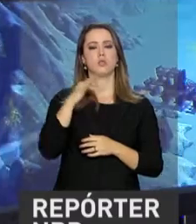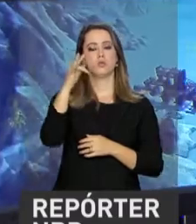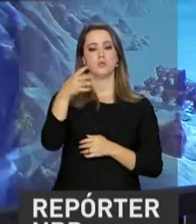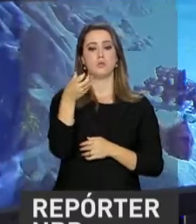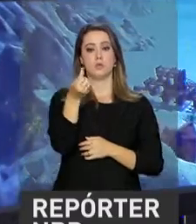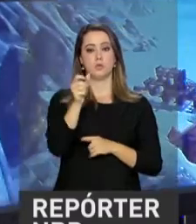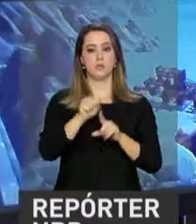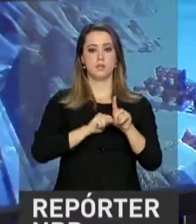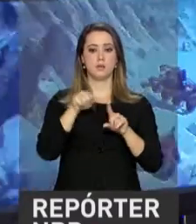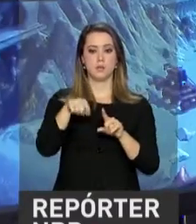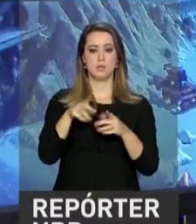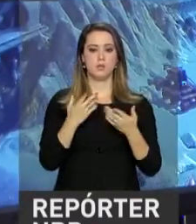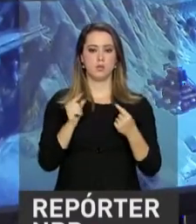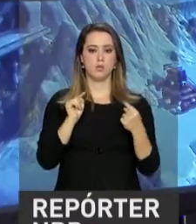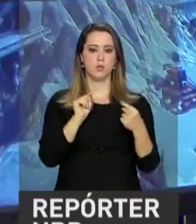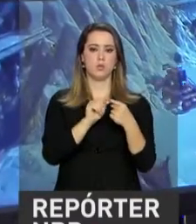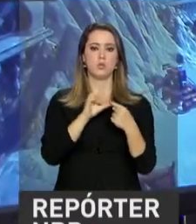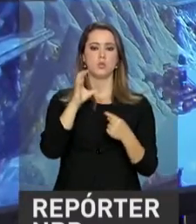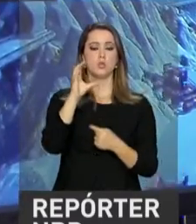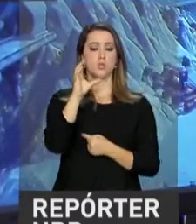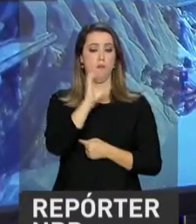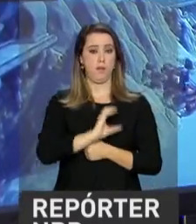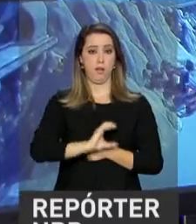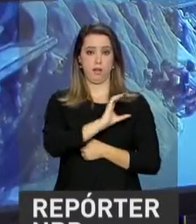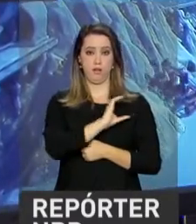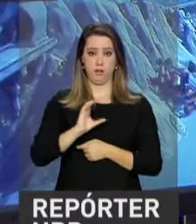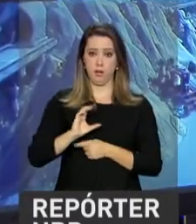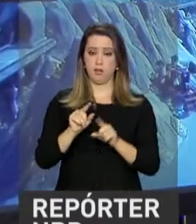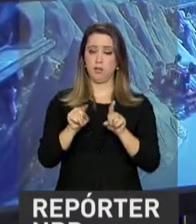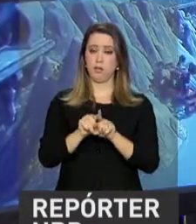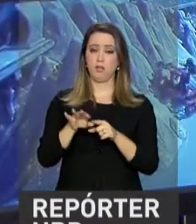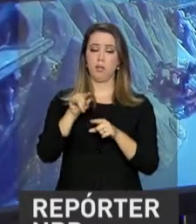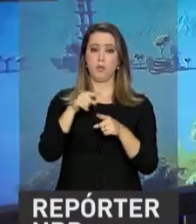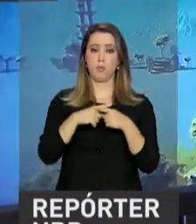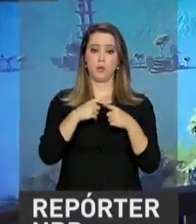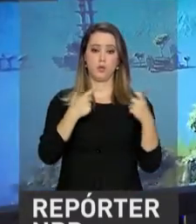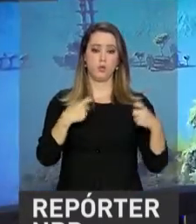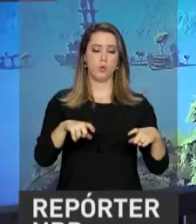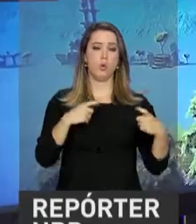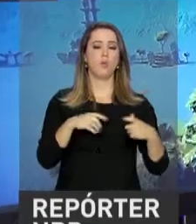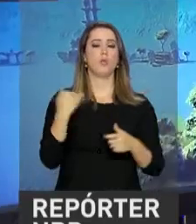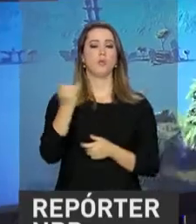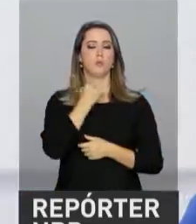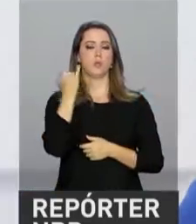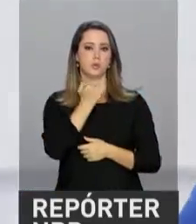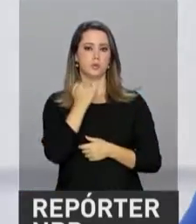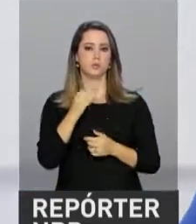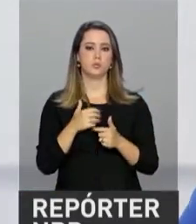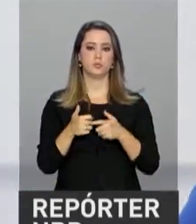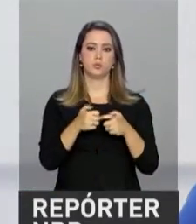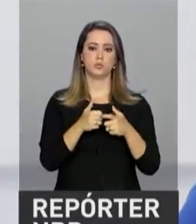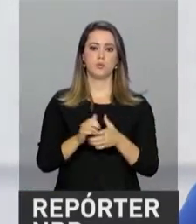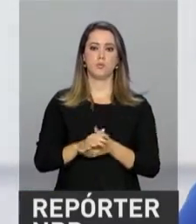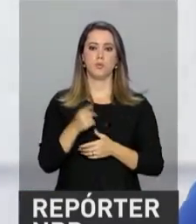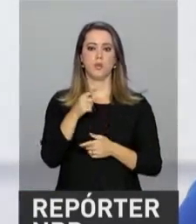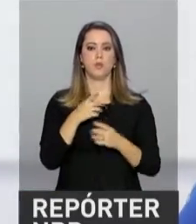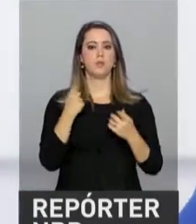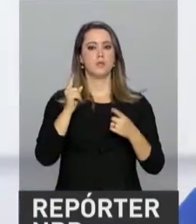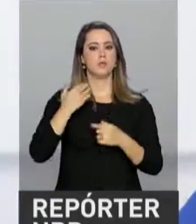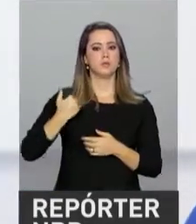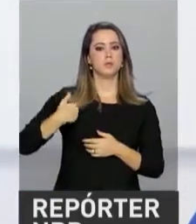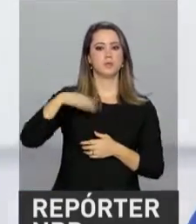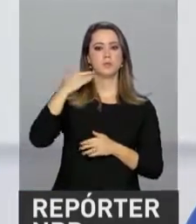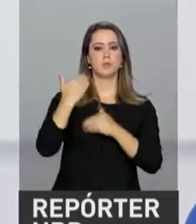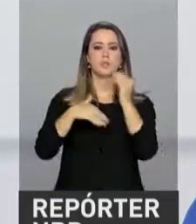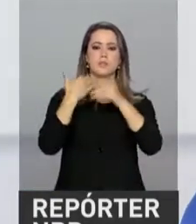preparando eu tô com média de ir para o canadá pra montreal que lá tem um pólo muito grande de sete jogos o mercado de jogos é um dos que